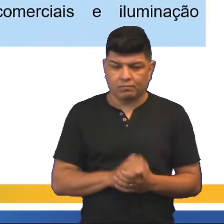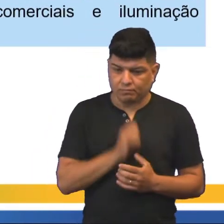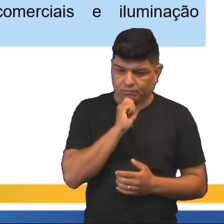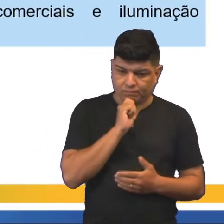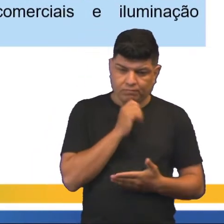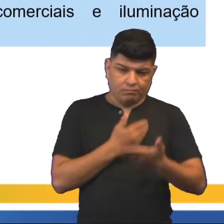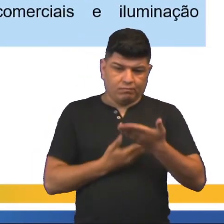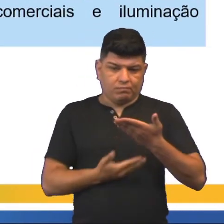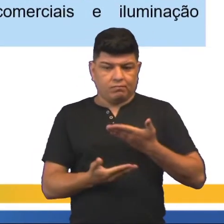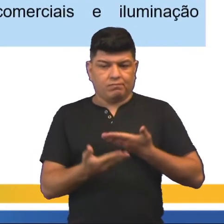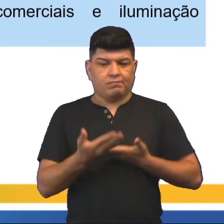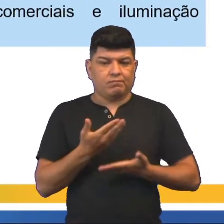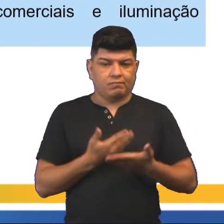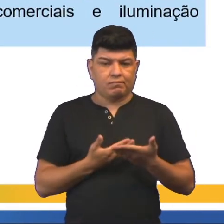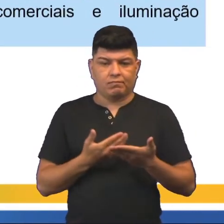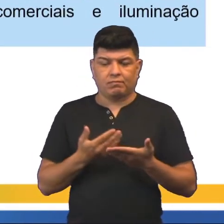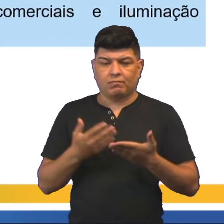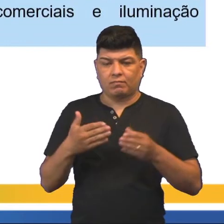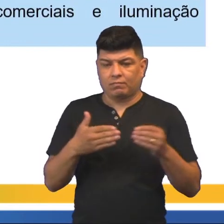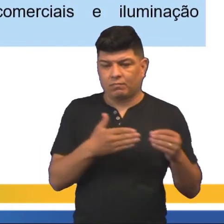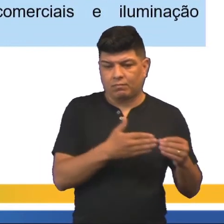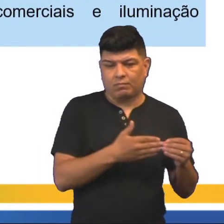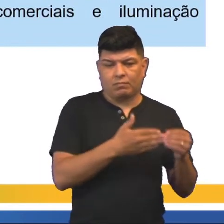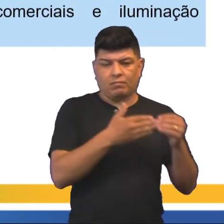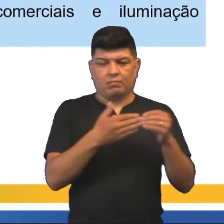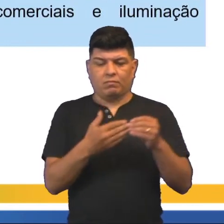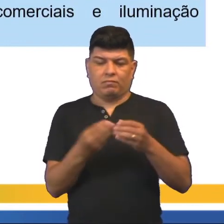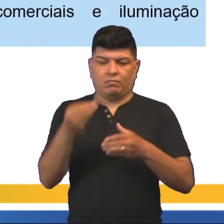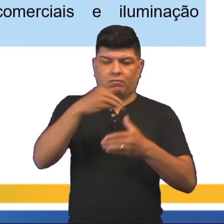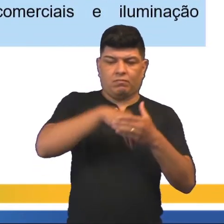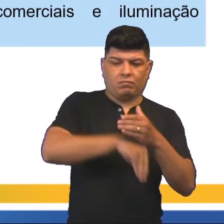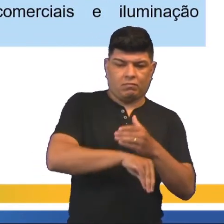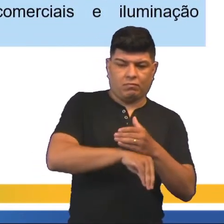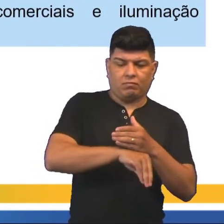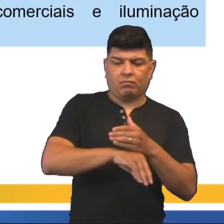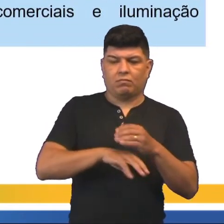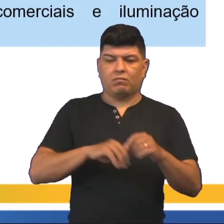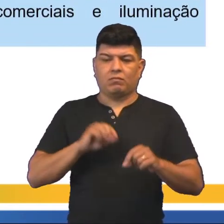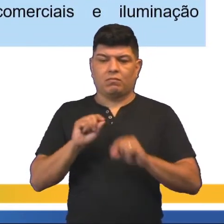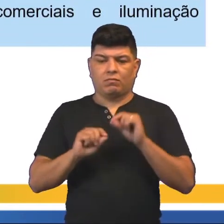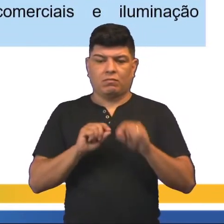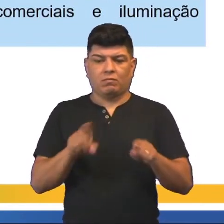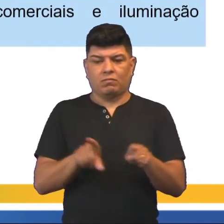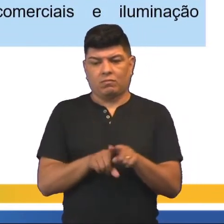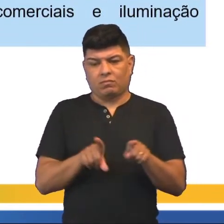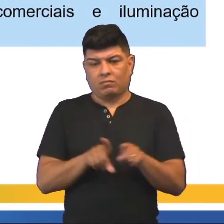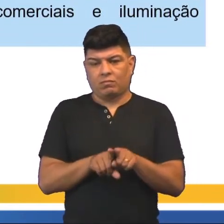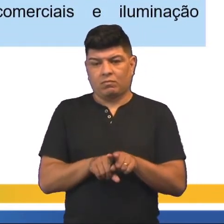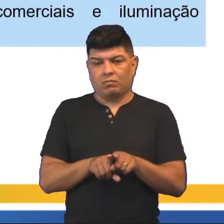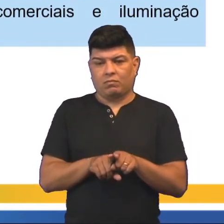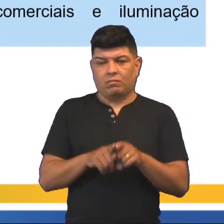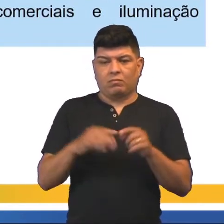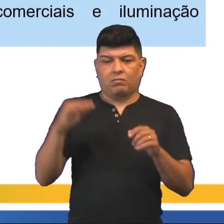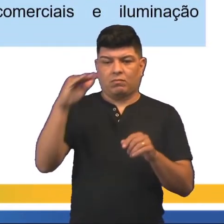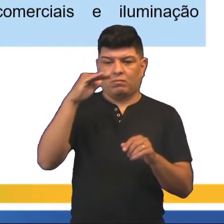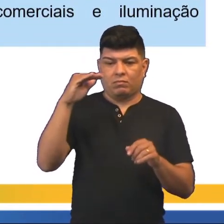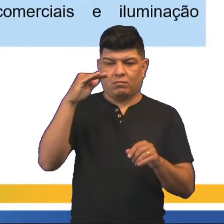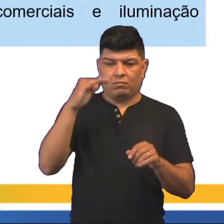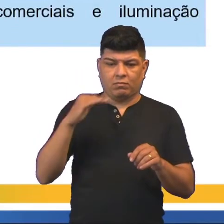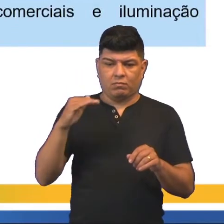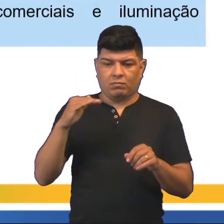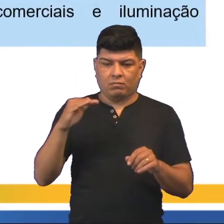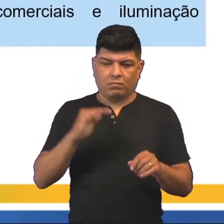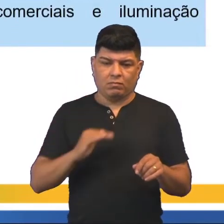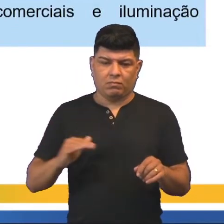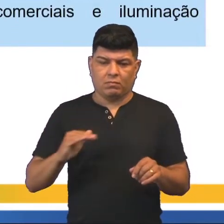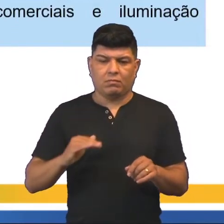a distribuição, vale a gente trazer que dentro da composição da rede de distribuição, nós temos as linhas de alta, média e baixa